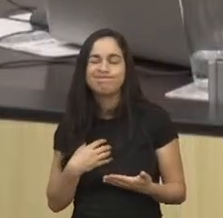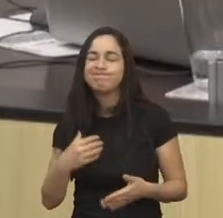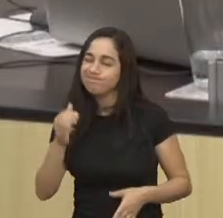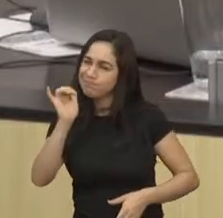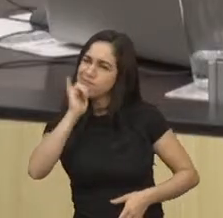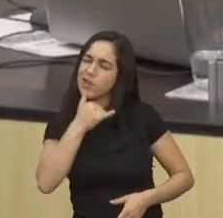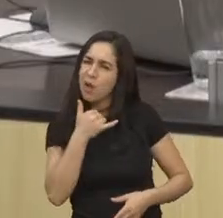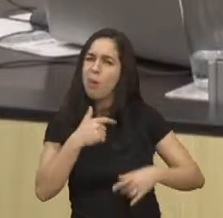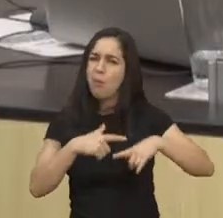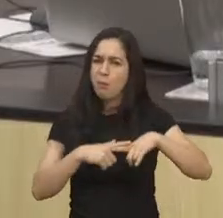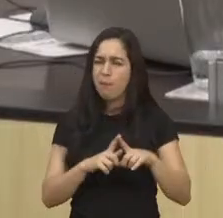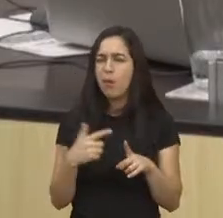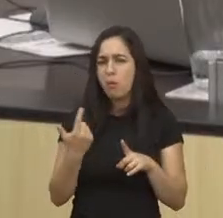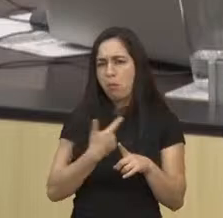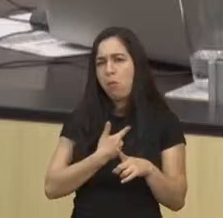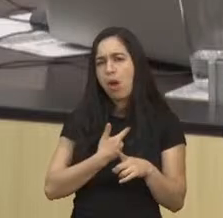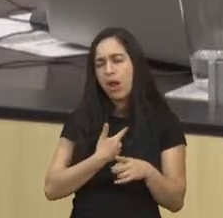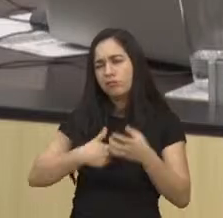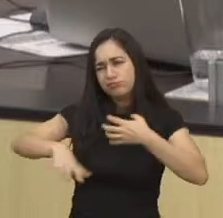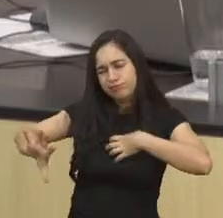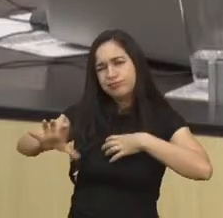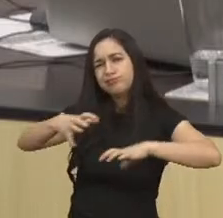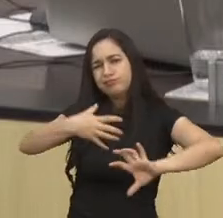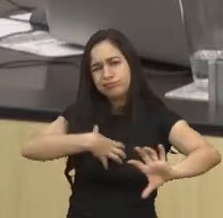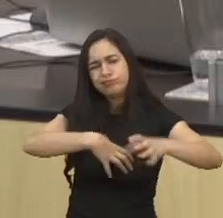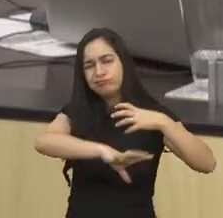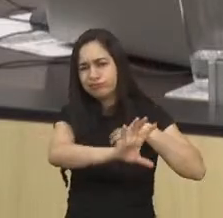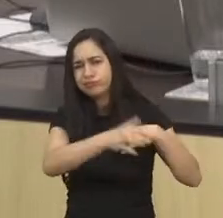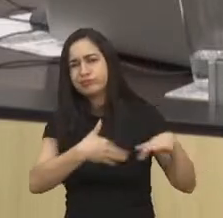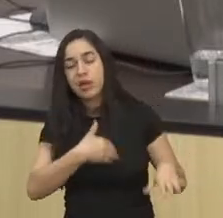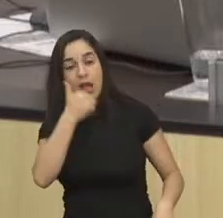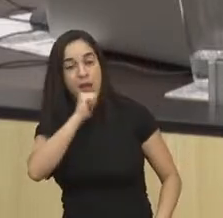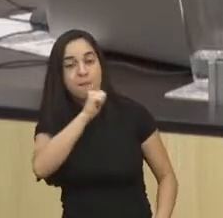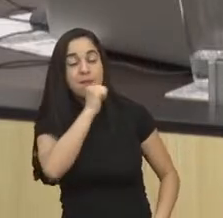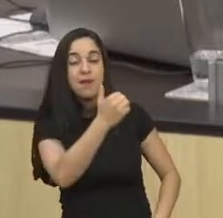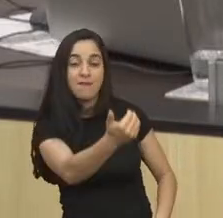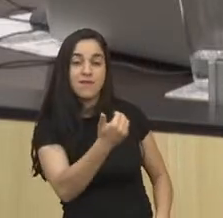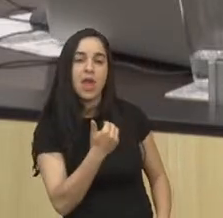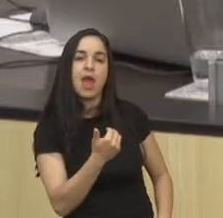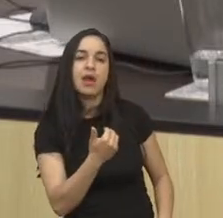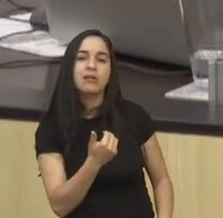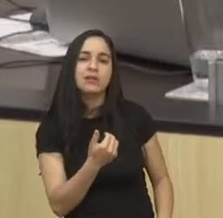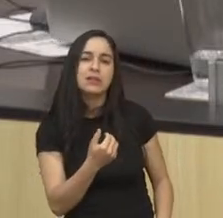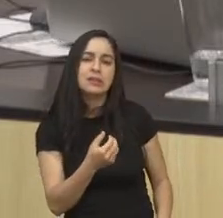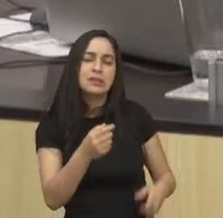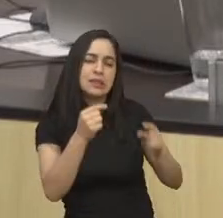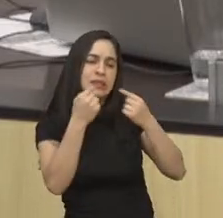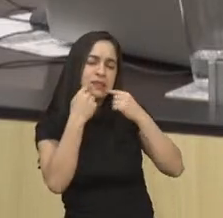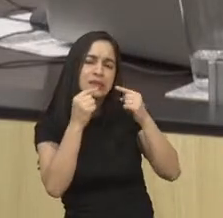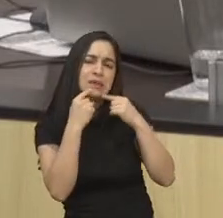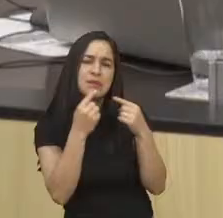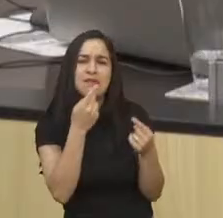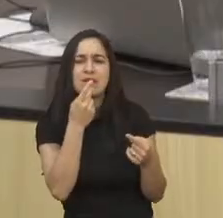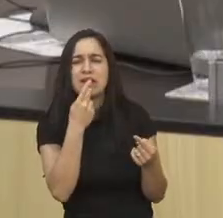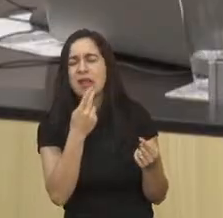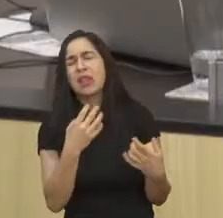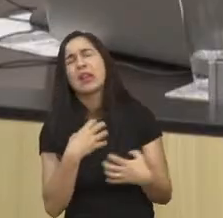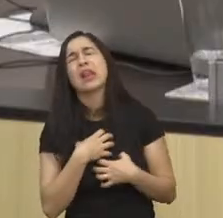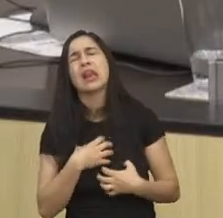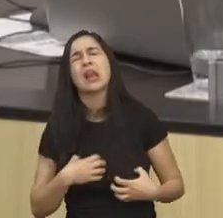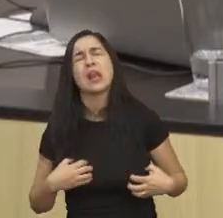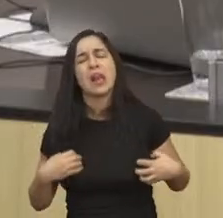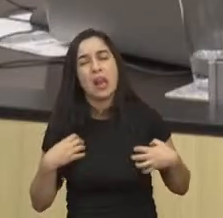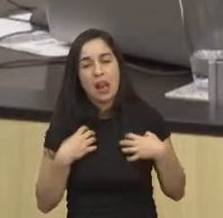sensibilizamos com essas mães que vieram nos procurar e relatar esta dor. Então, nós precisamos também dar